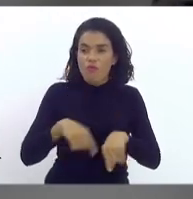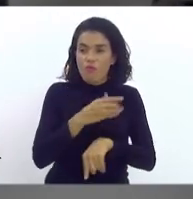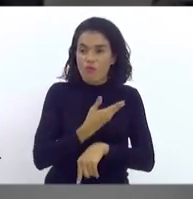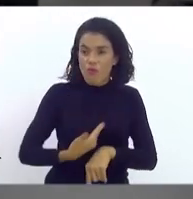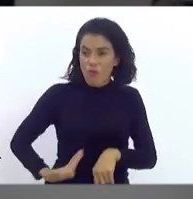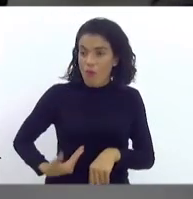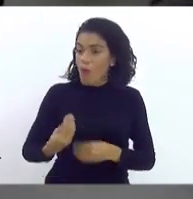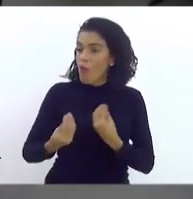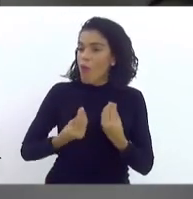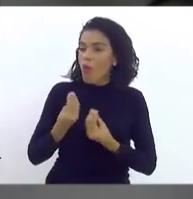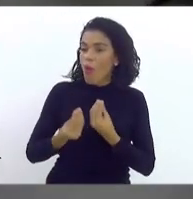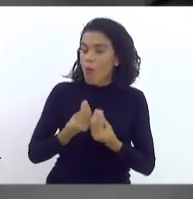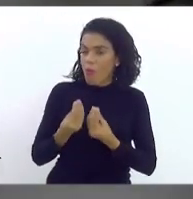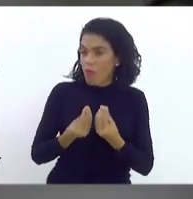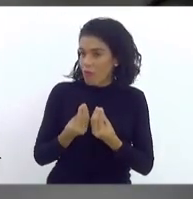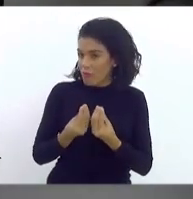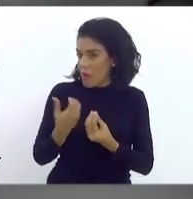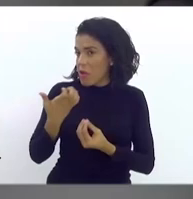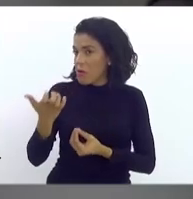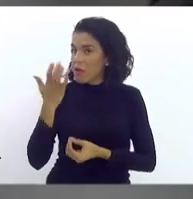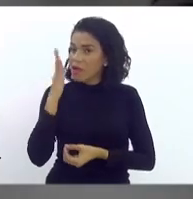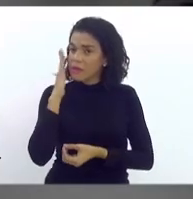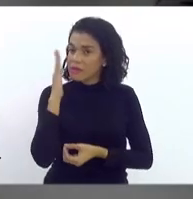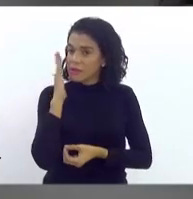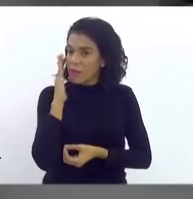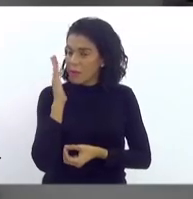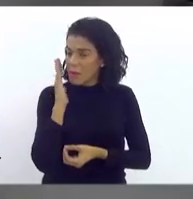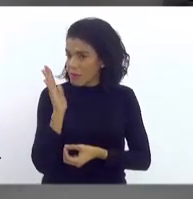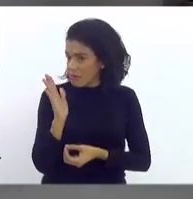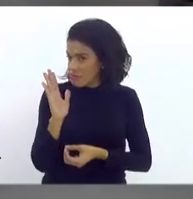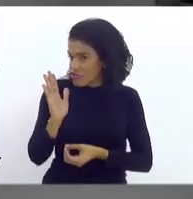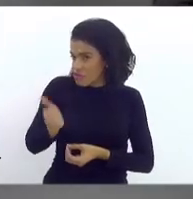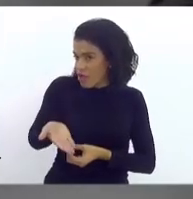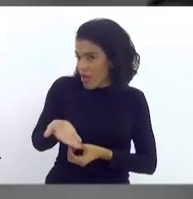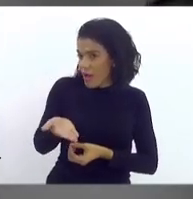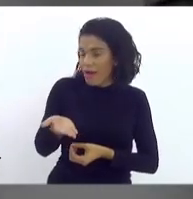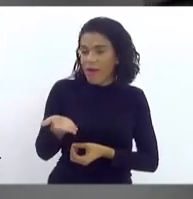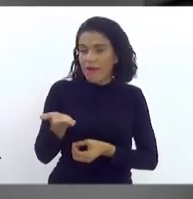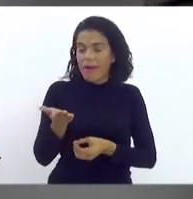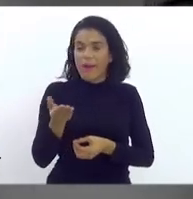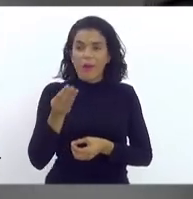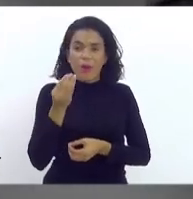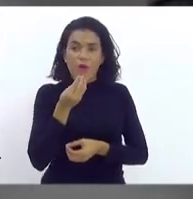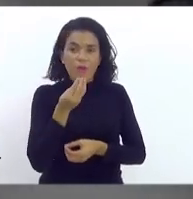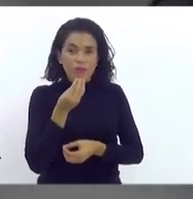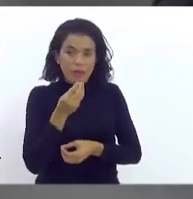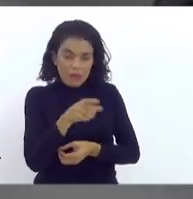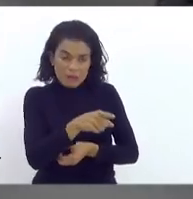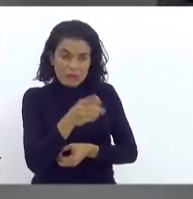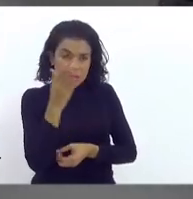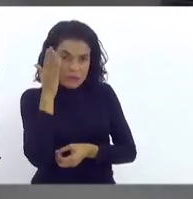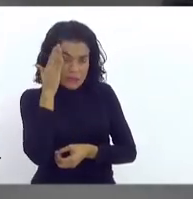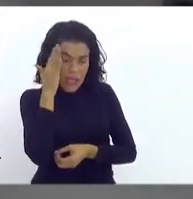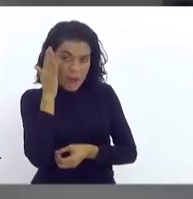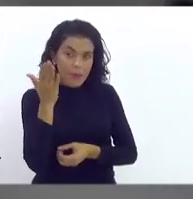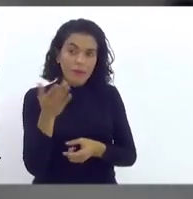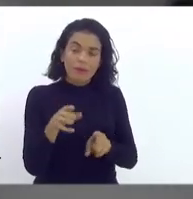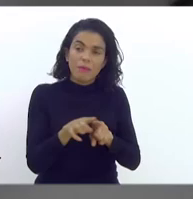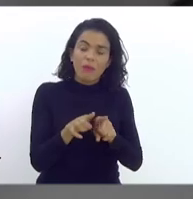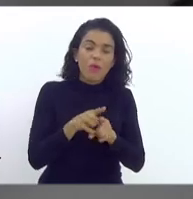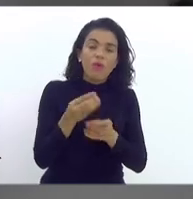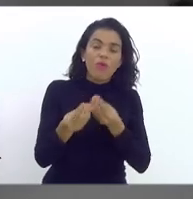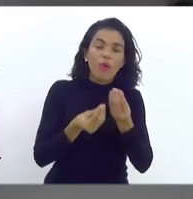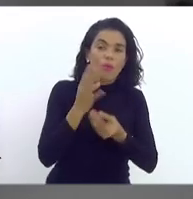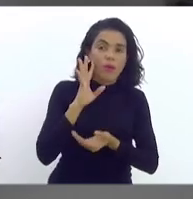essas questões. Queria saber se esse tema já chegou em alguma oportunidade à senhora e como a senhora tratou